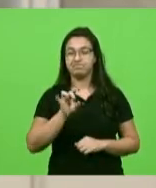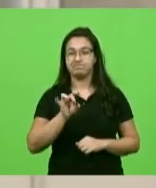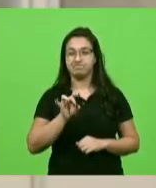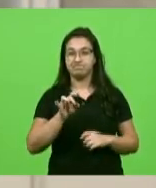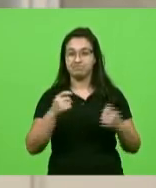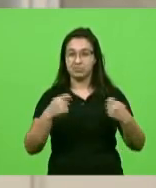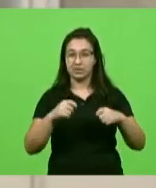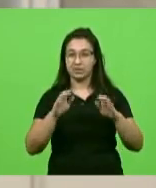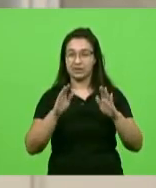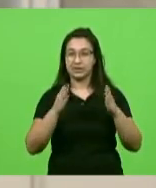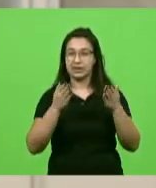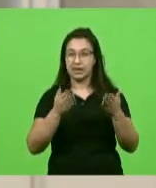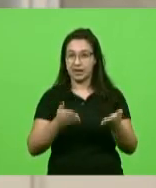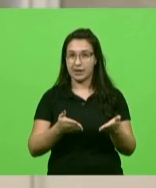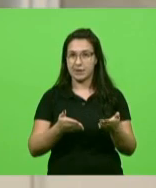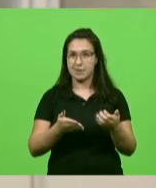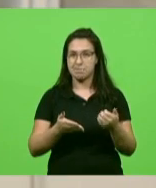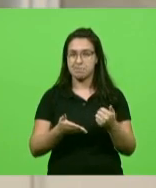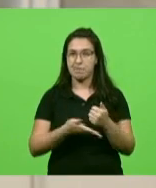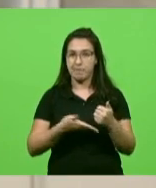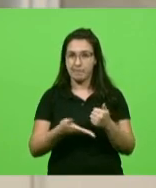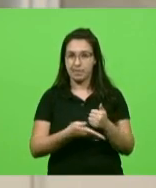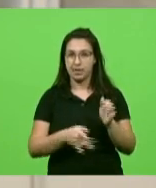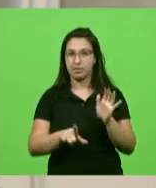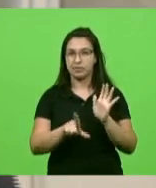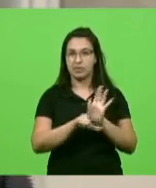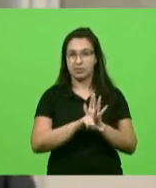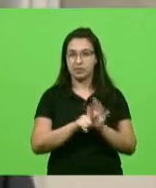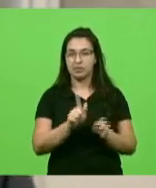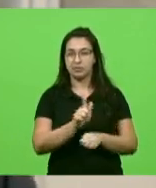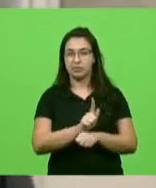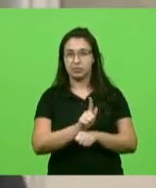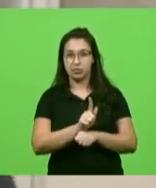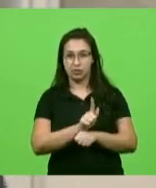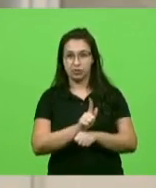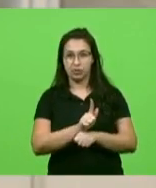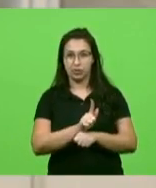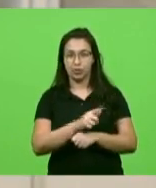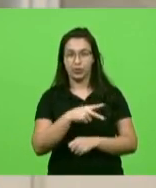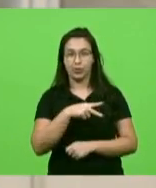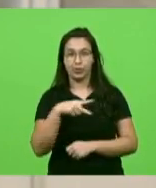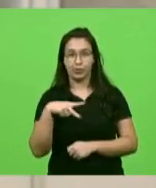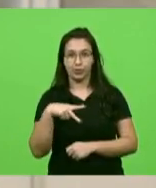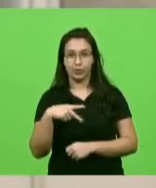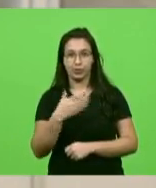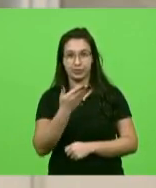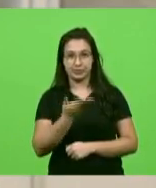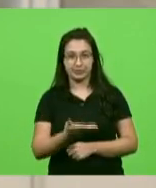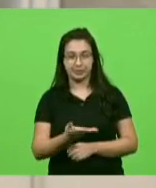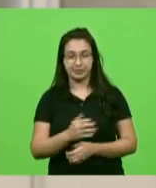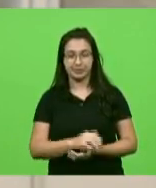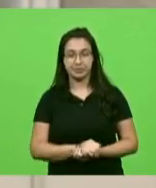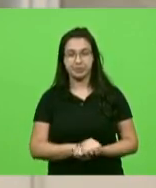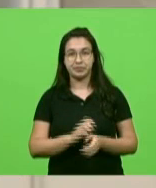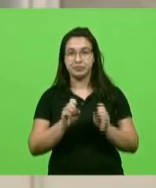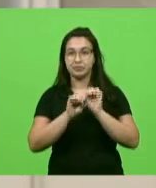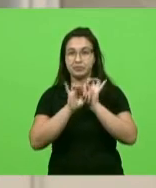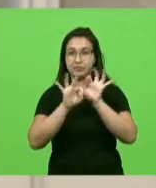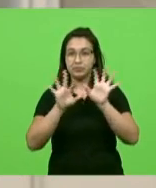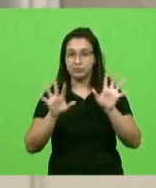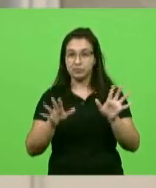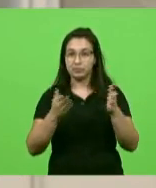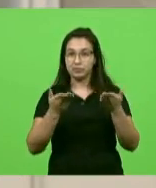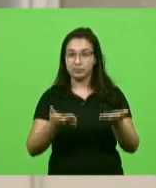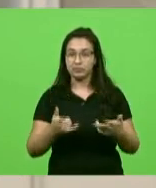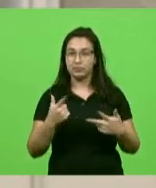observância do princípio da legalidade pelo gestor da coisa pública claramente o propósito do